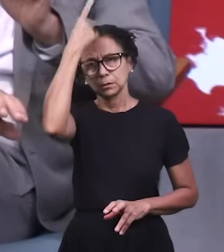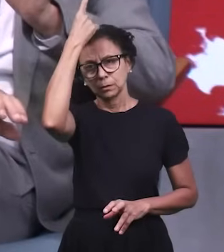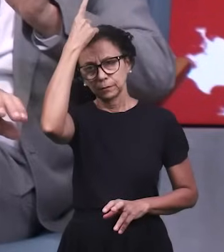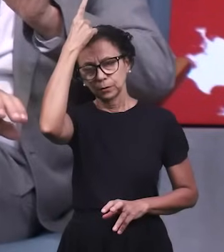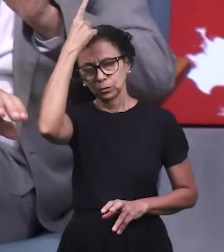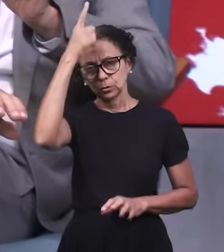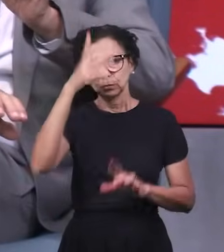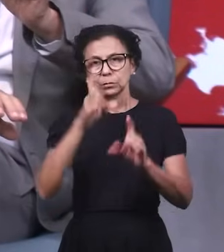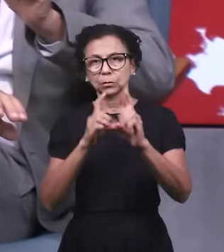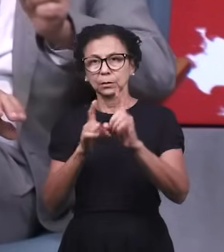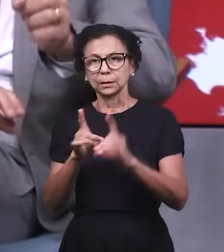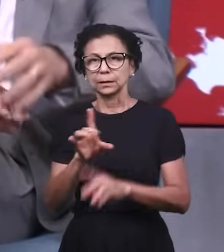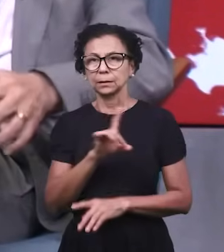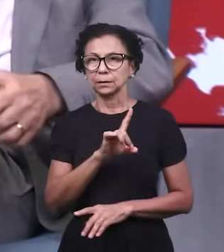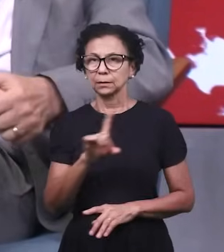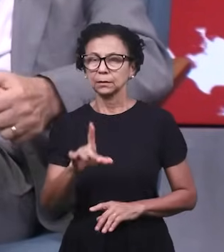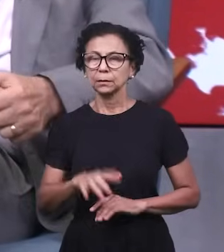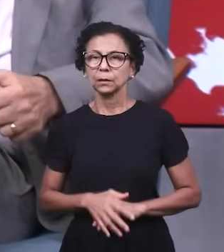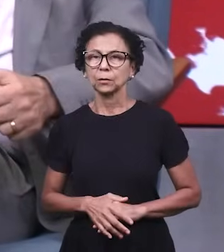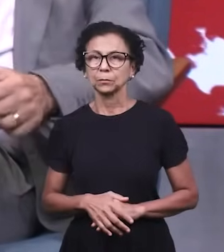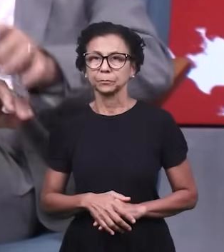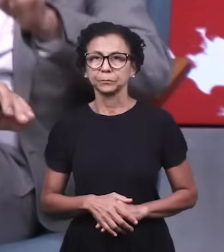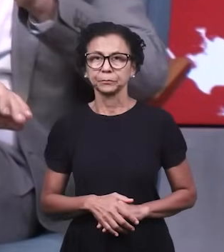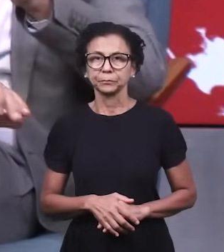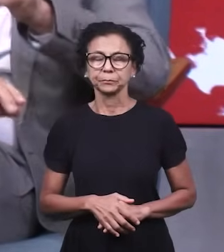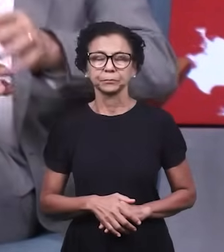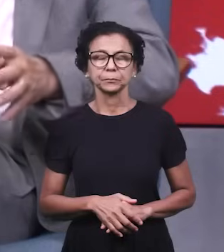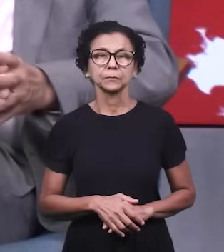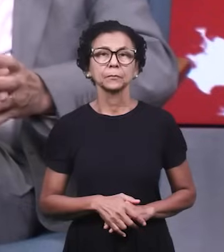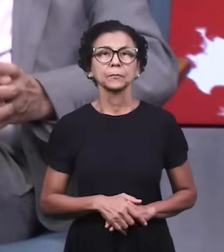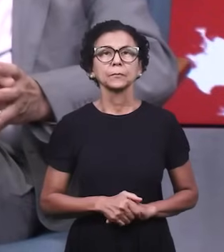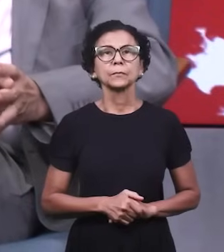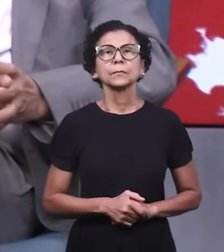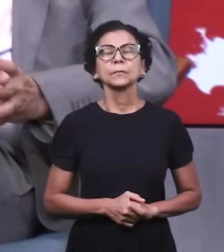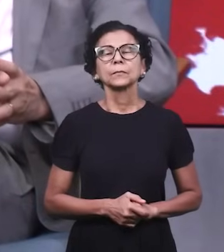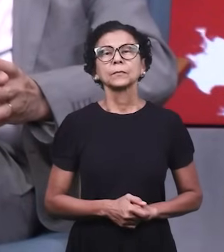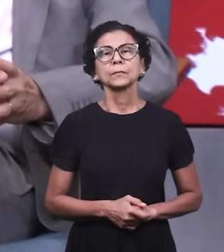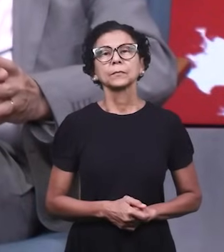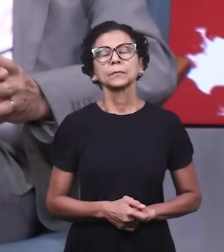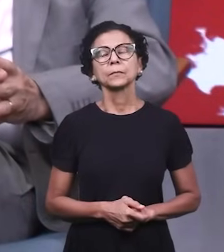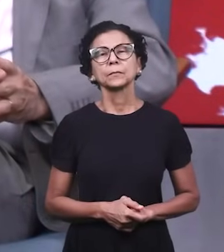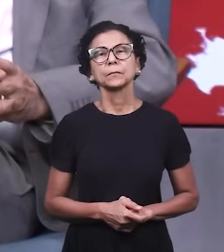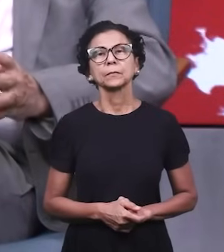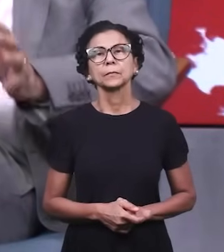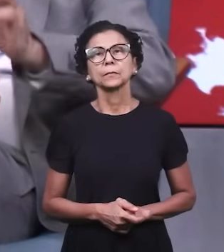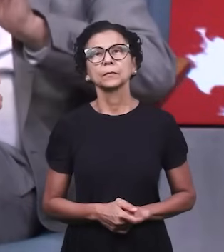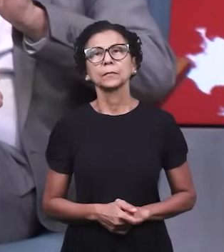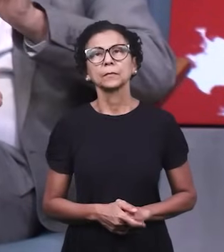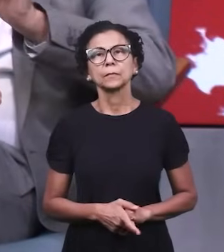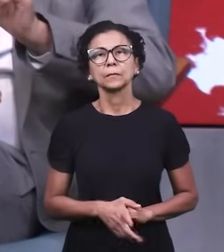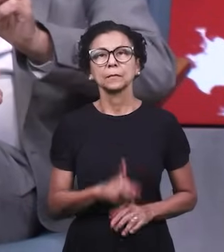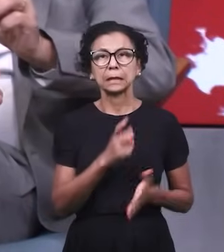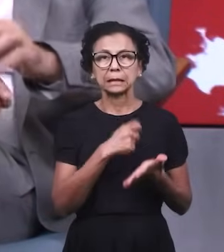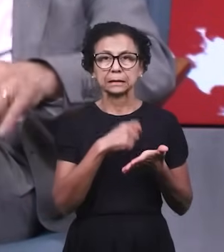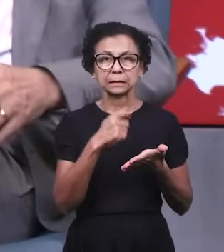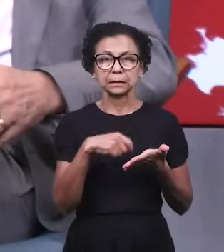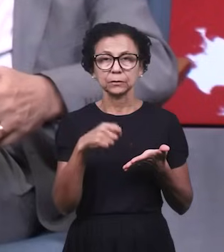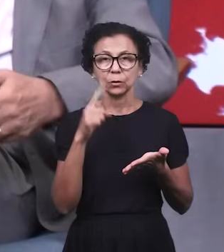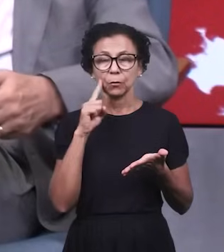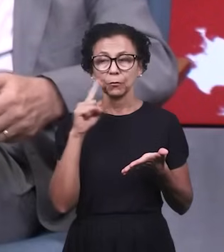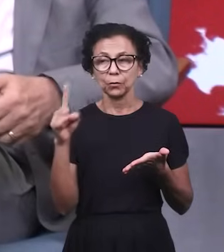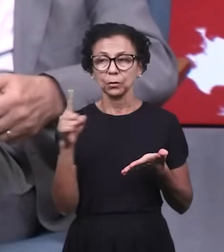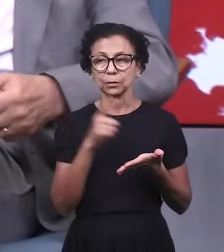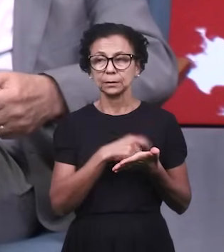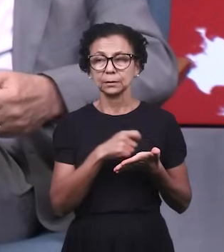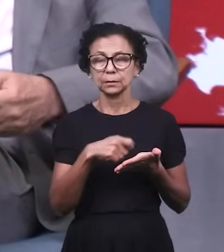ele descreveu aquilo que ele viu. Mas nós vamos continuar, e no próximo